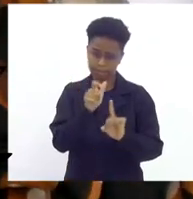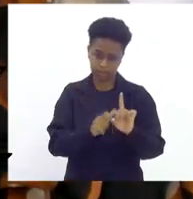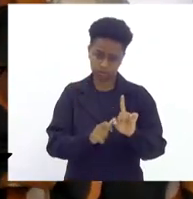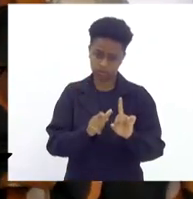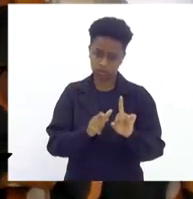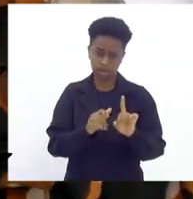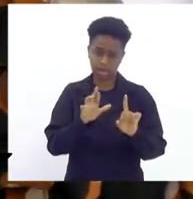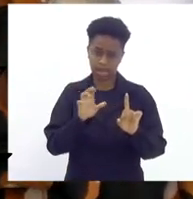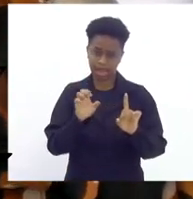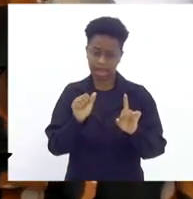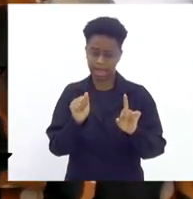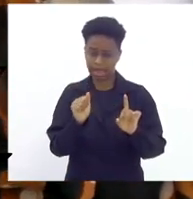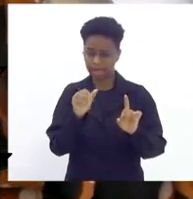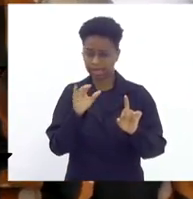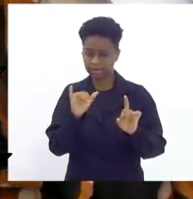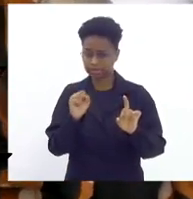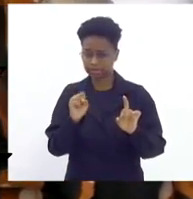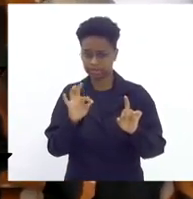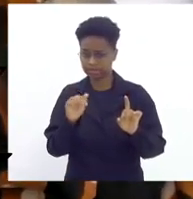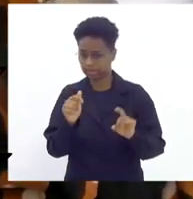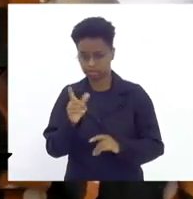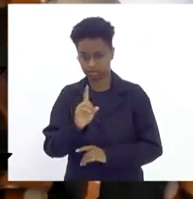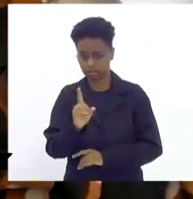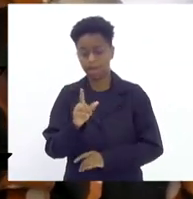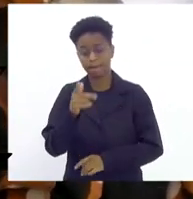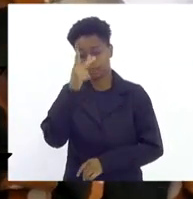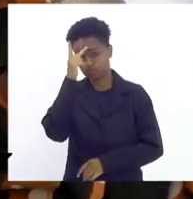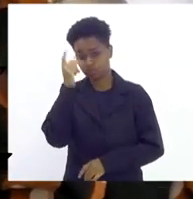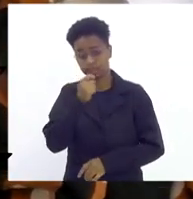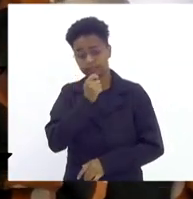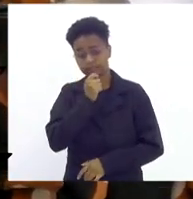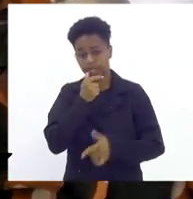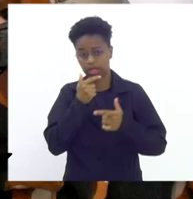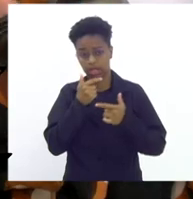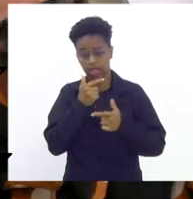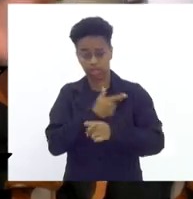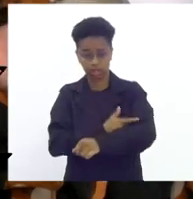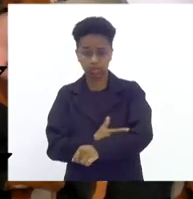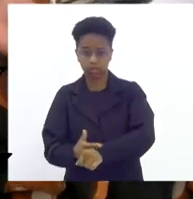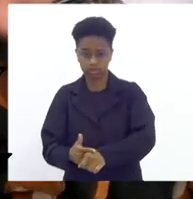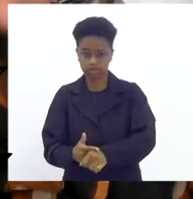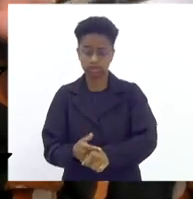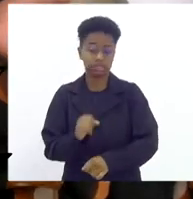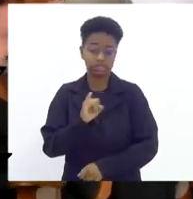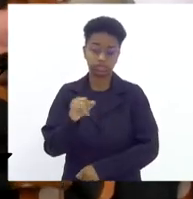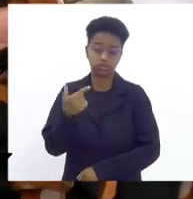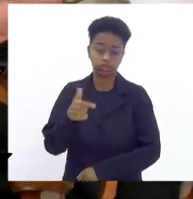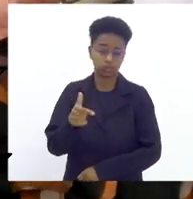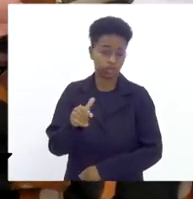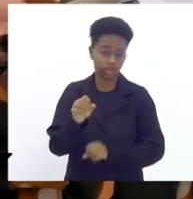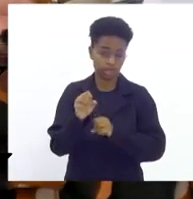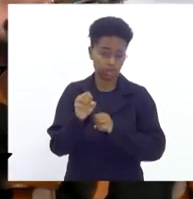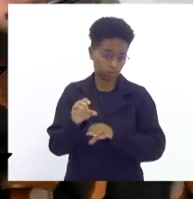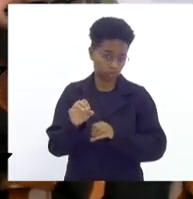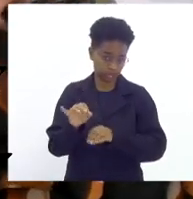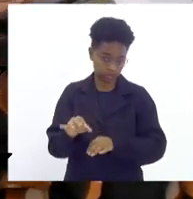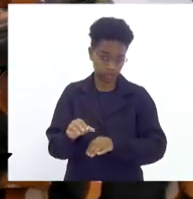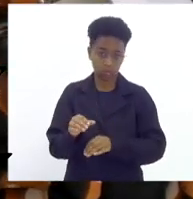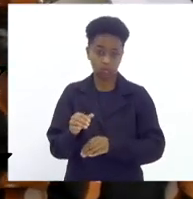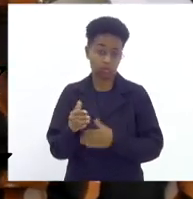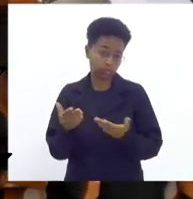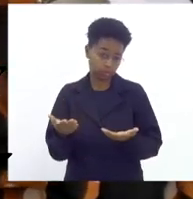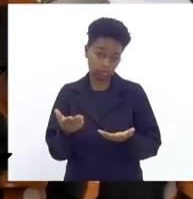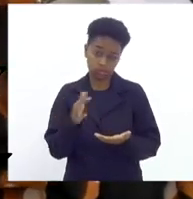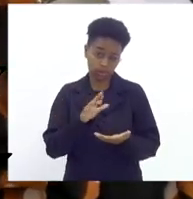pessoal que não tem educação você é uma pessoa não tem educação não vou falar